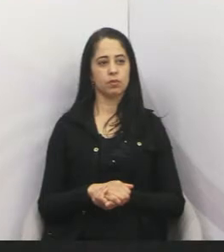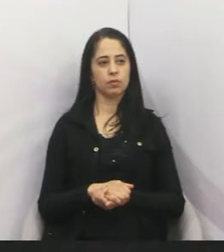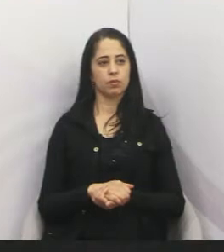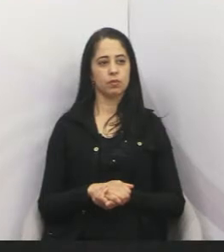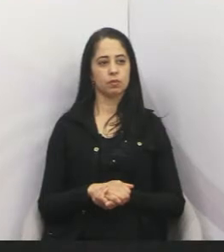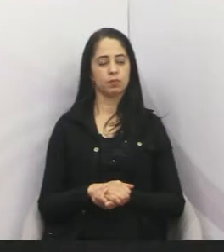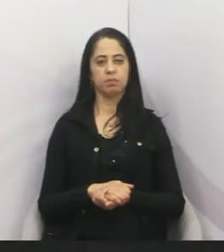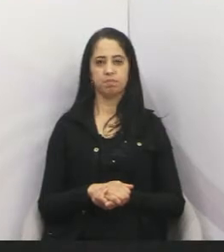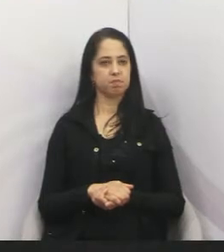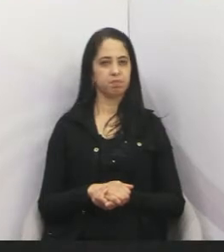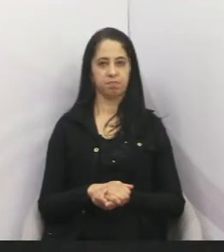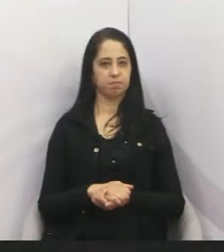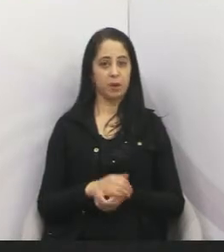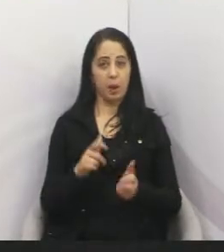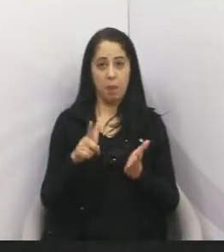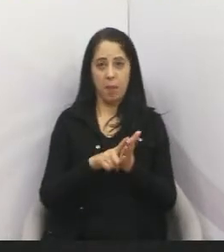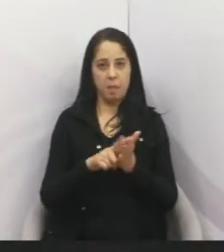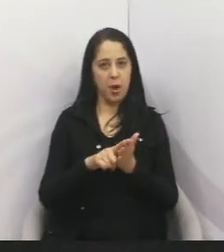Não tem mais nenhum.